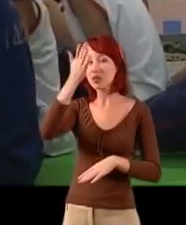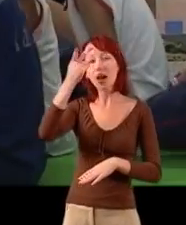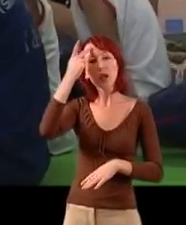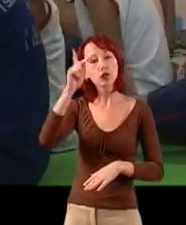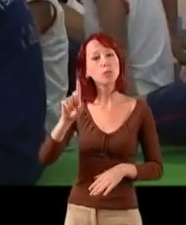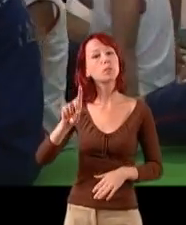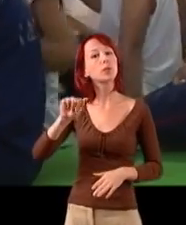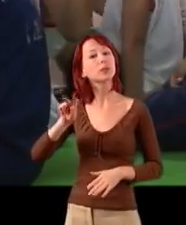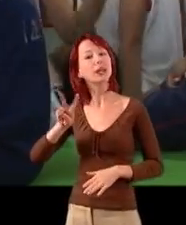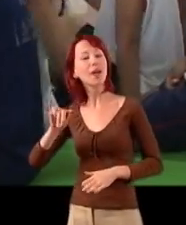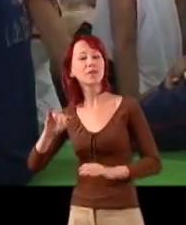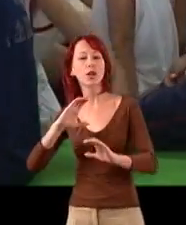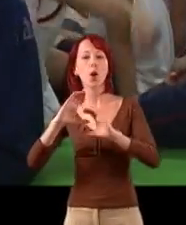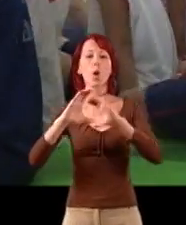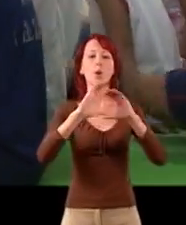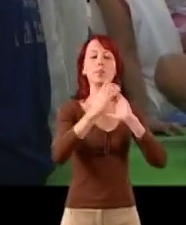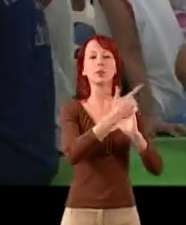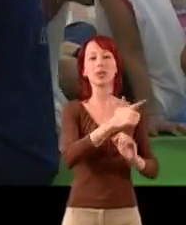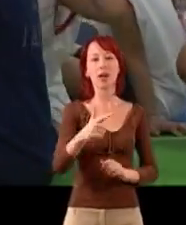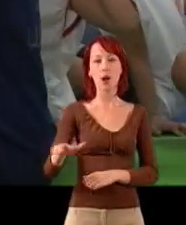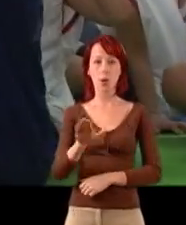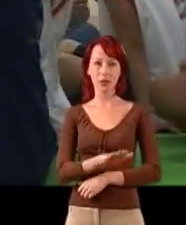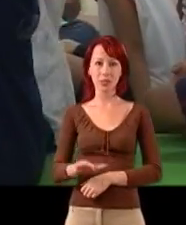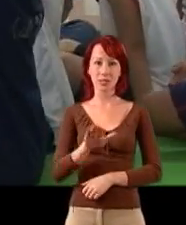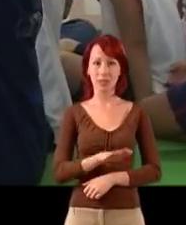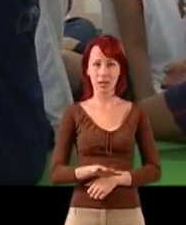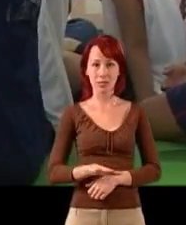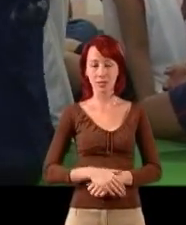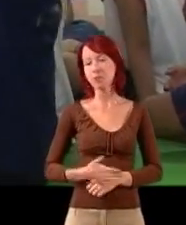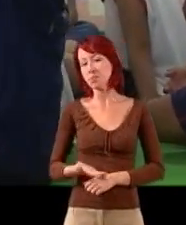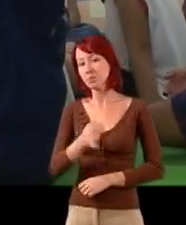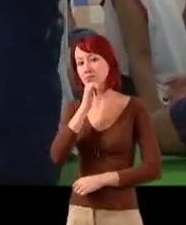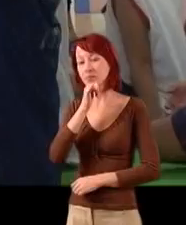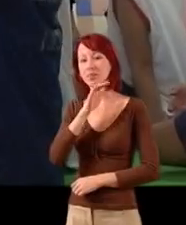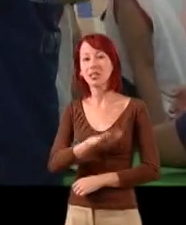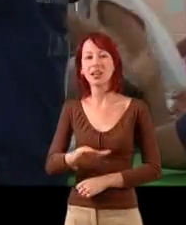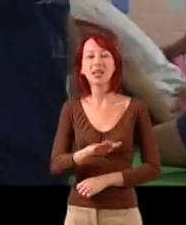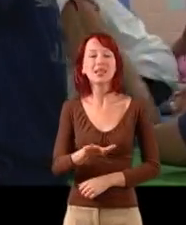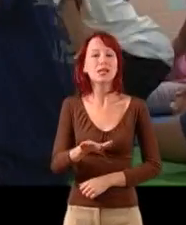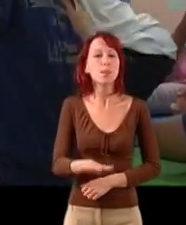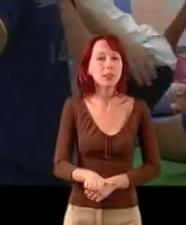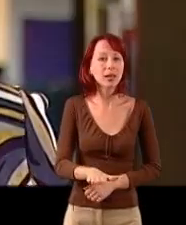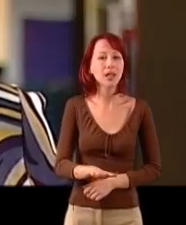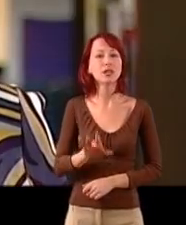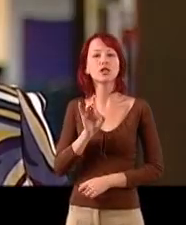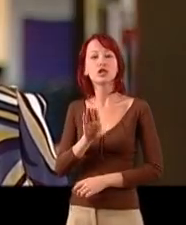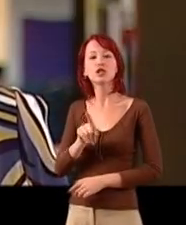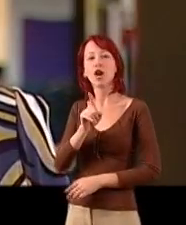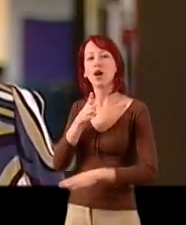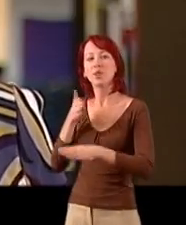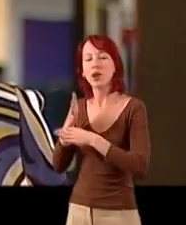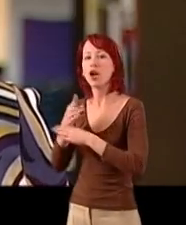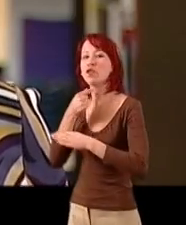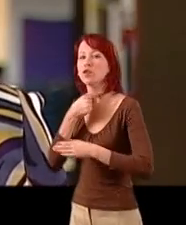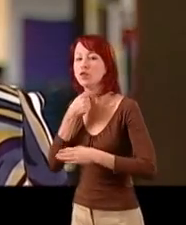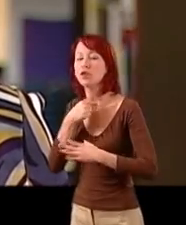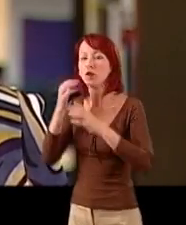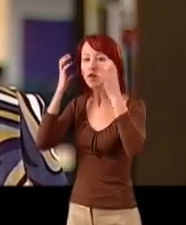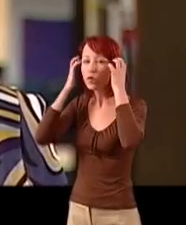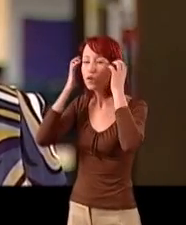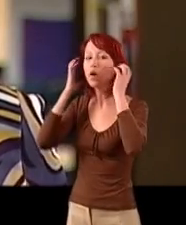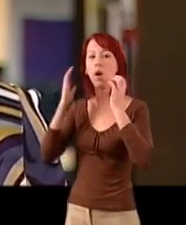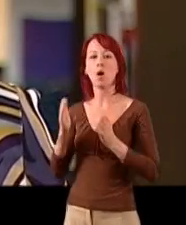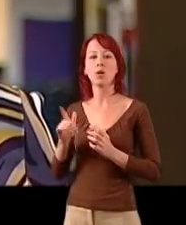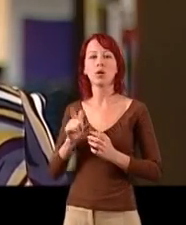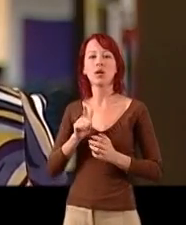adaptar com as outras crianças. Se a criança pequena fica só na educação especial, só no programa de intervenção precoce, junto com